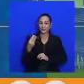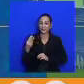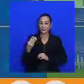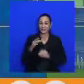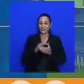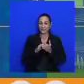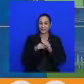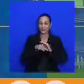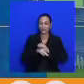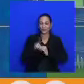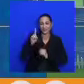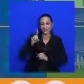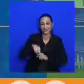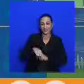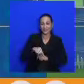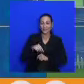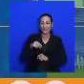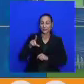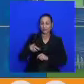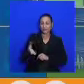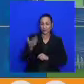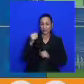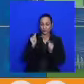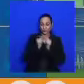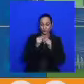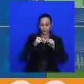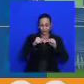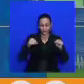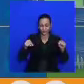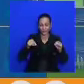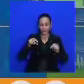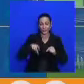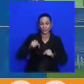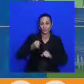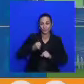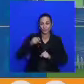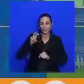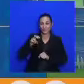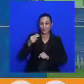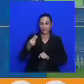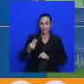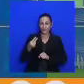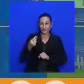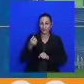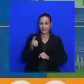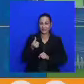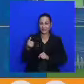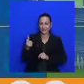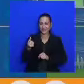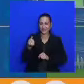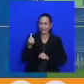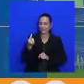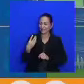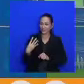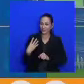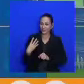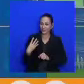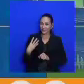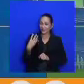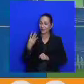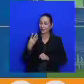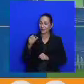2.323 da Lotomania foram: confira comigo. 52, 66,